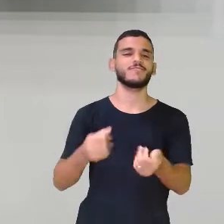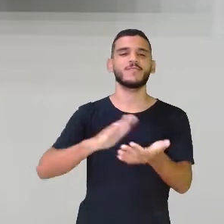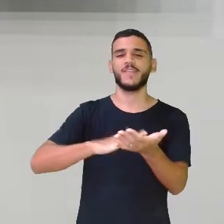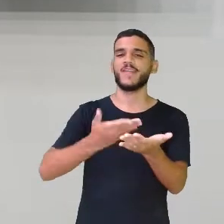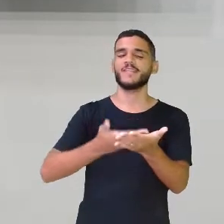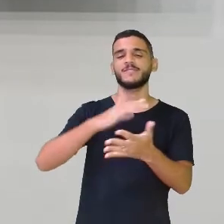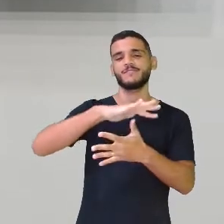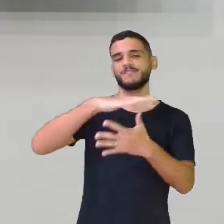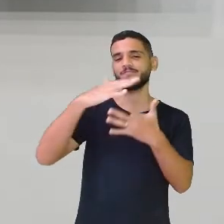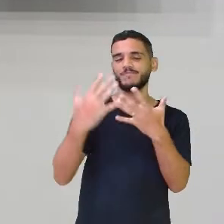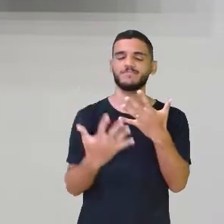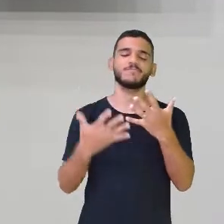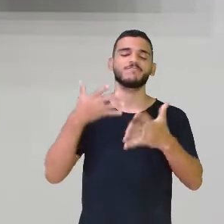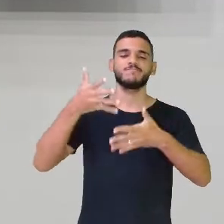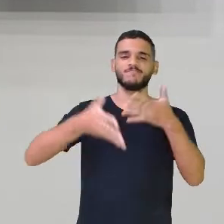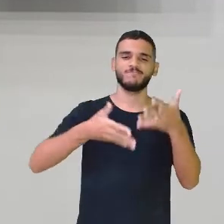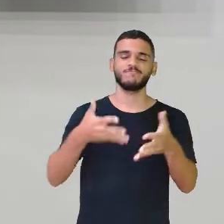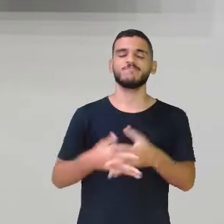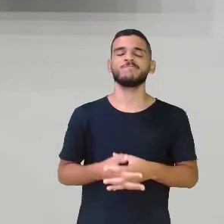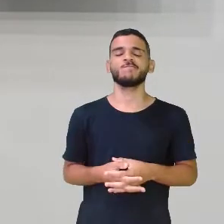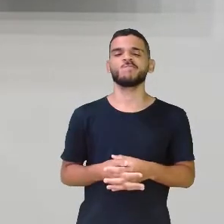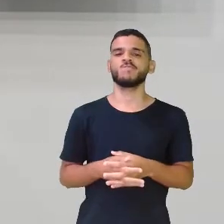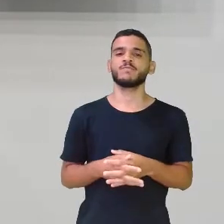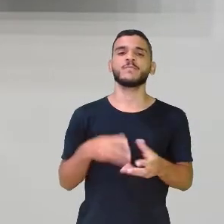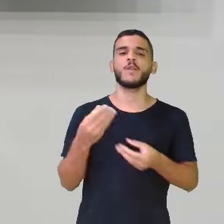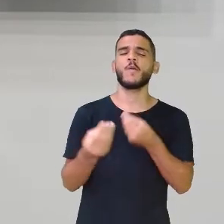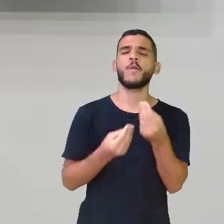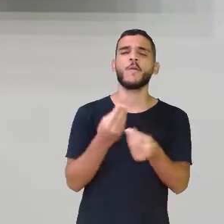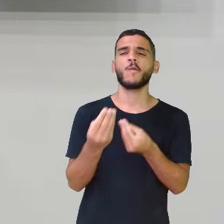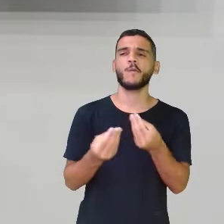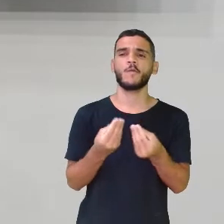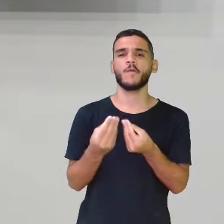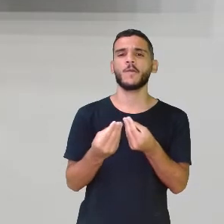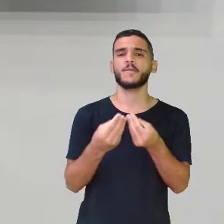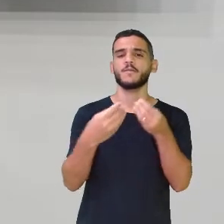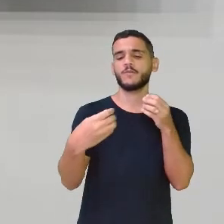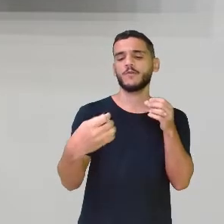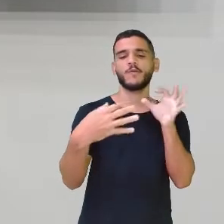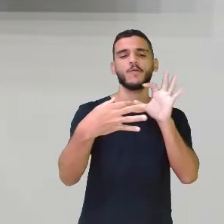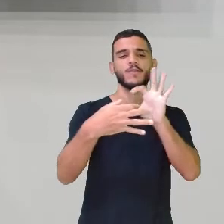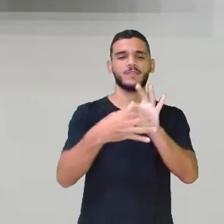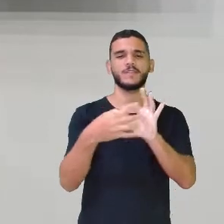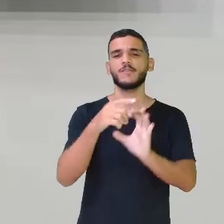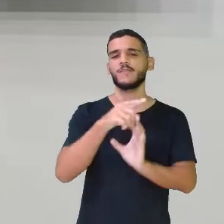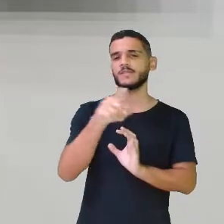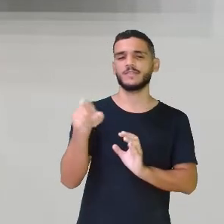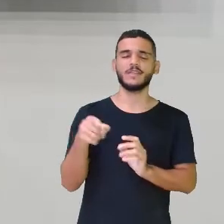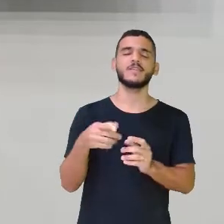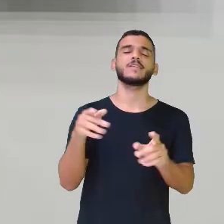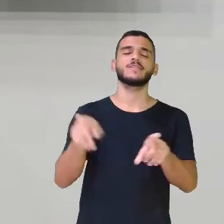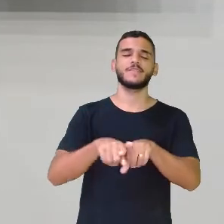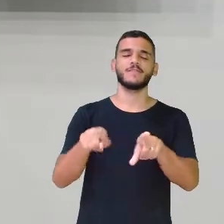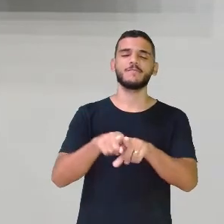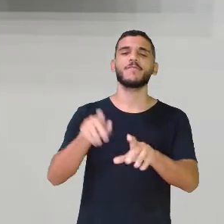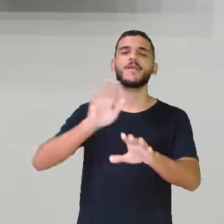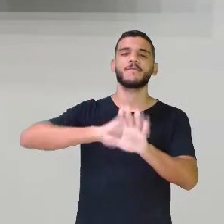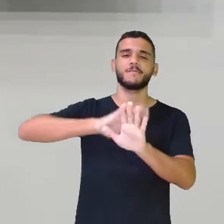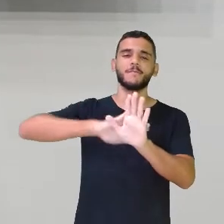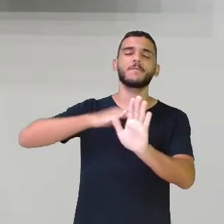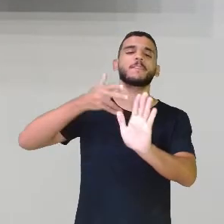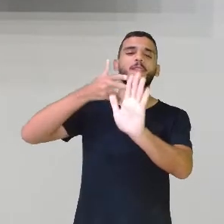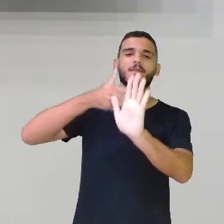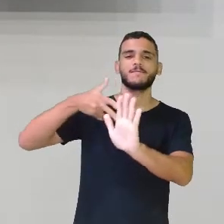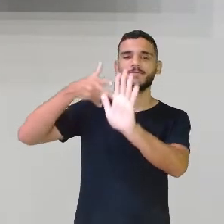de Libras. Como a gente chega perto de vocês, né? A partir desse trabalho, a partir dessa equipe. E a produção maravilhosa